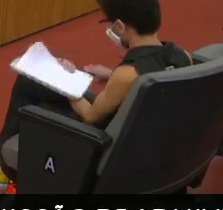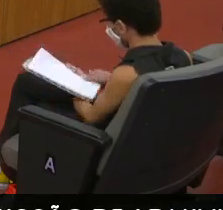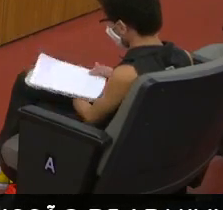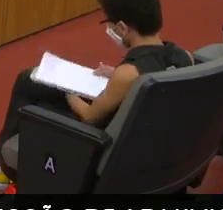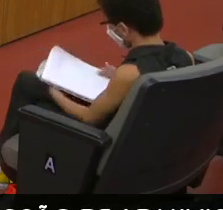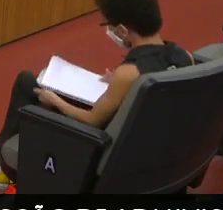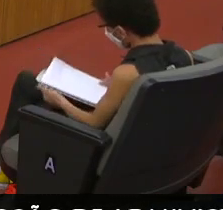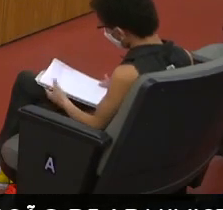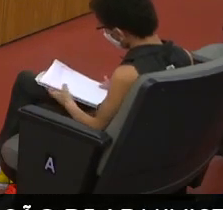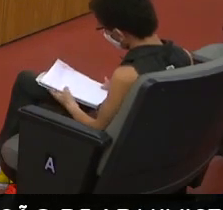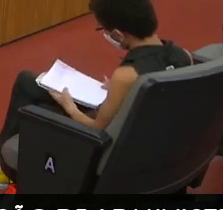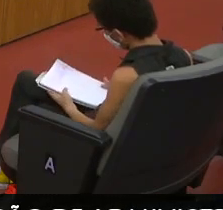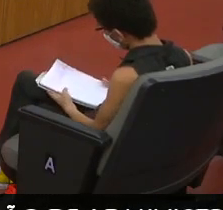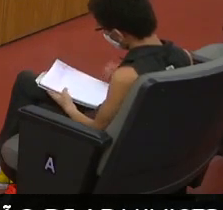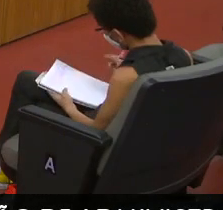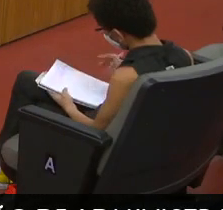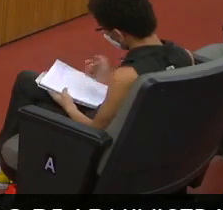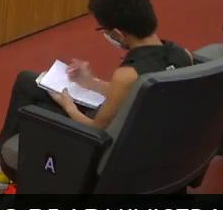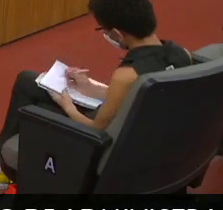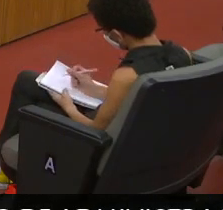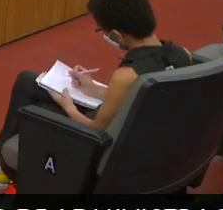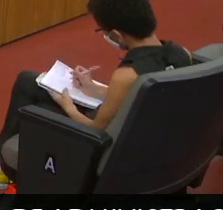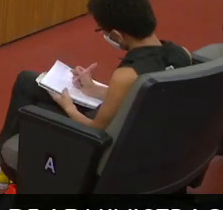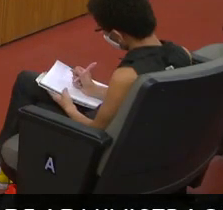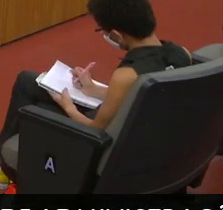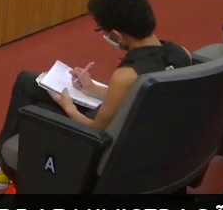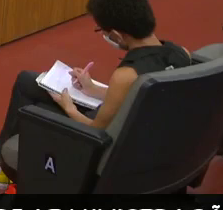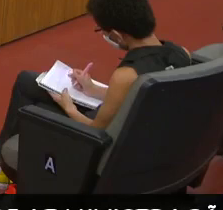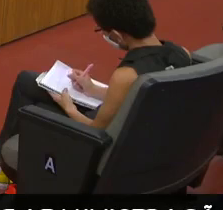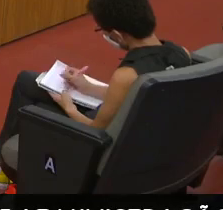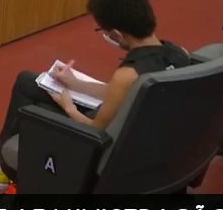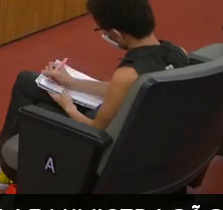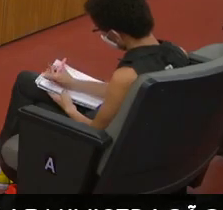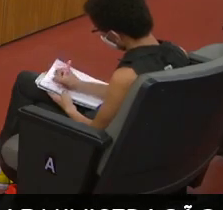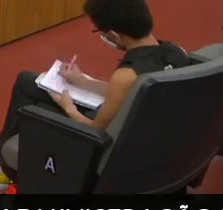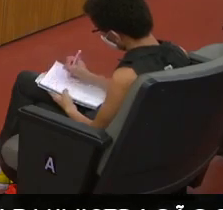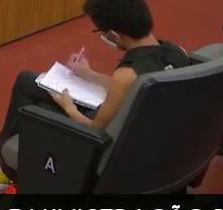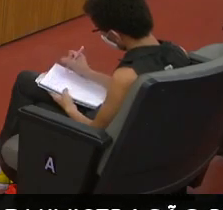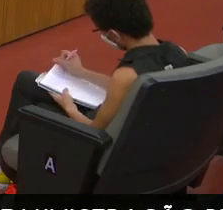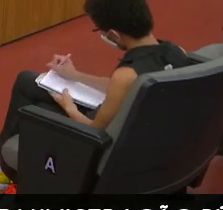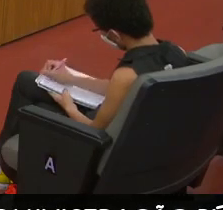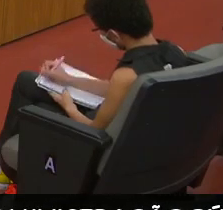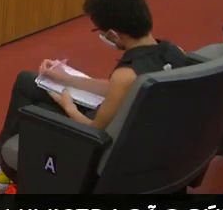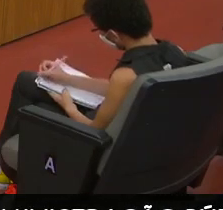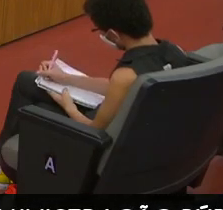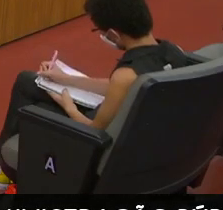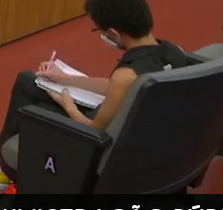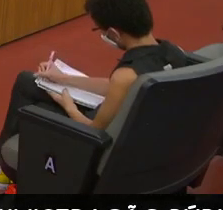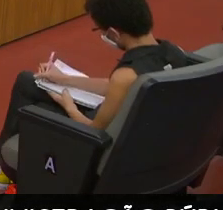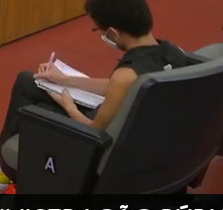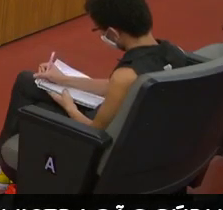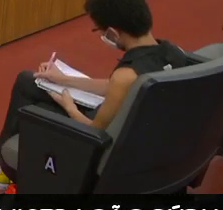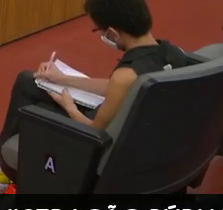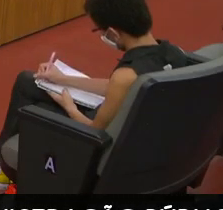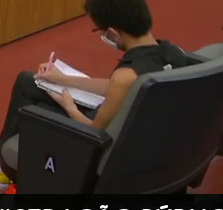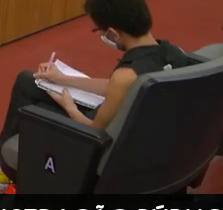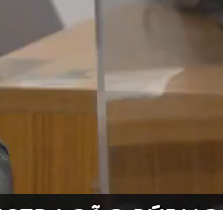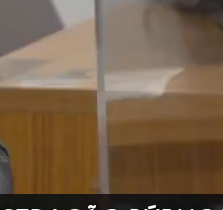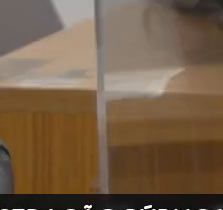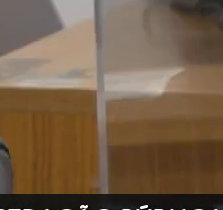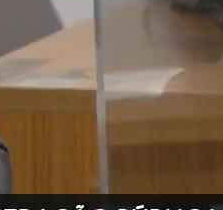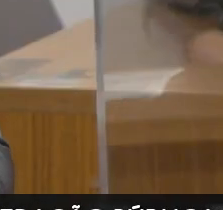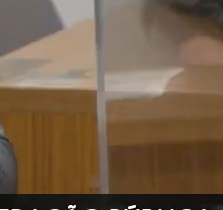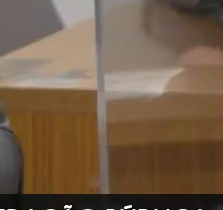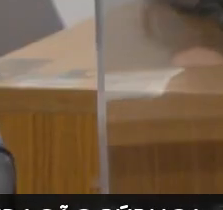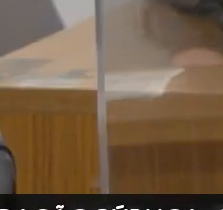secretária Luíza se atém às outras perguntas feitas pelo senhor. Primeiro, o senhor aponta dúvidas sobre a